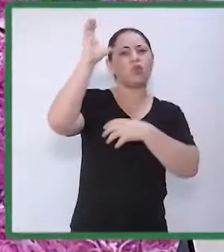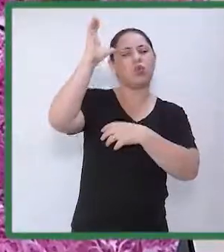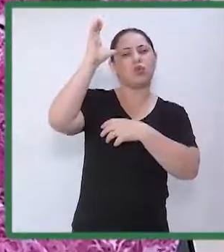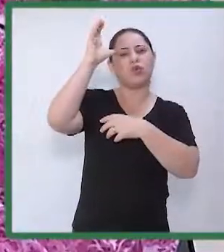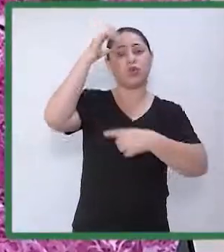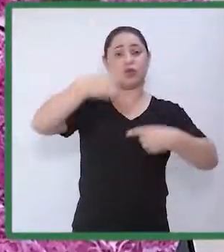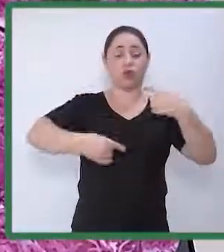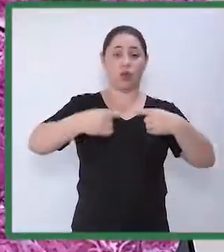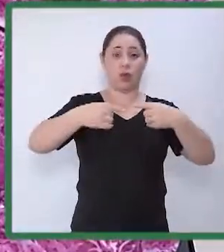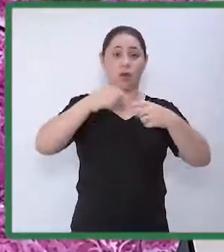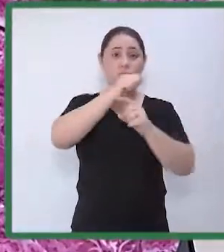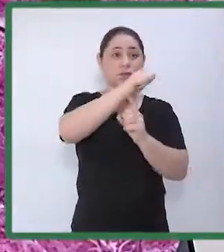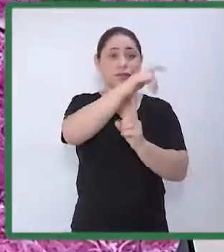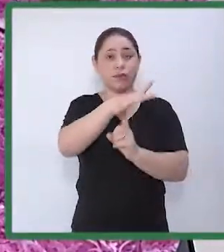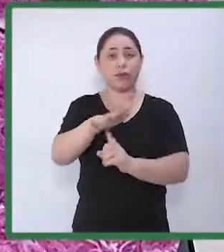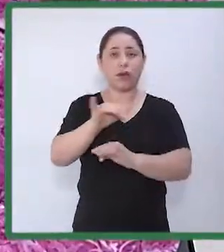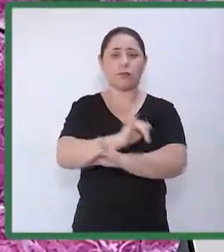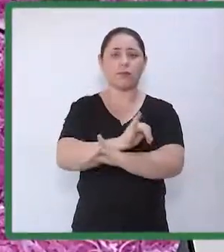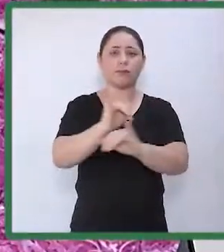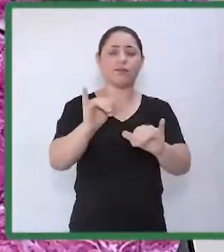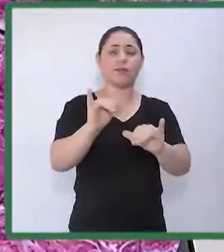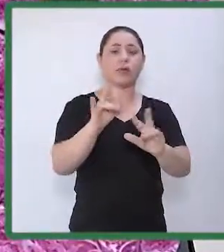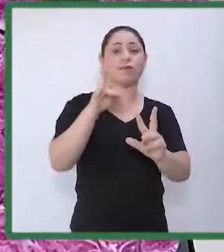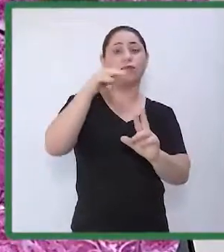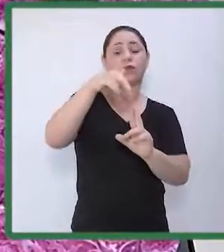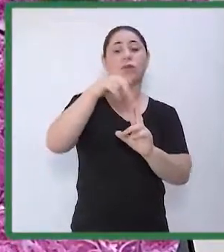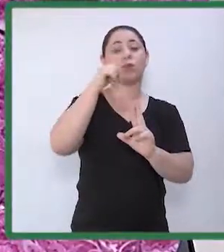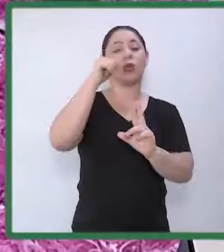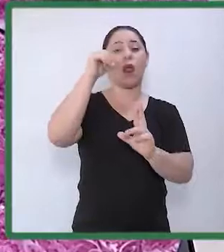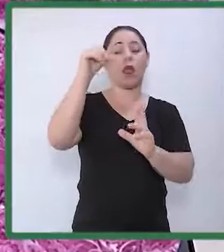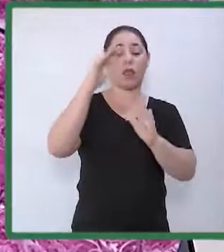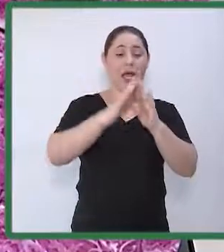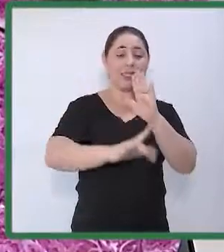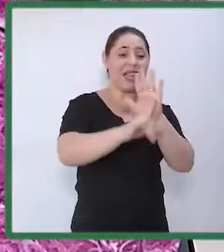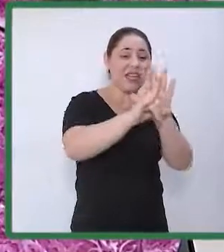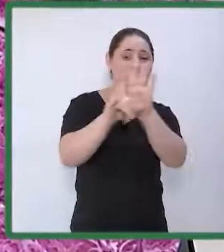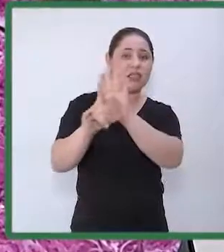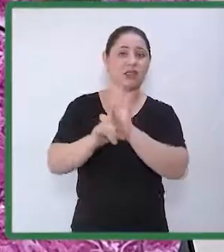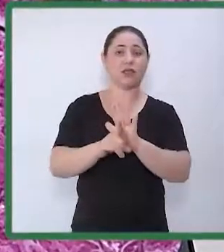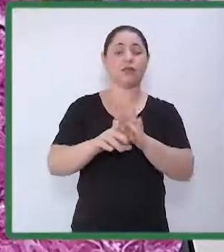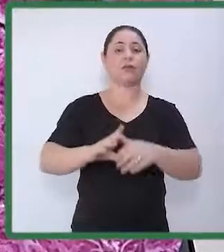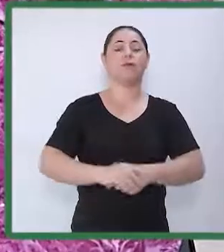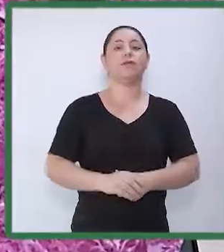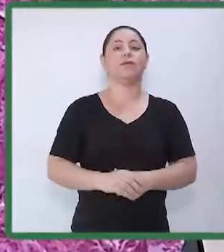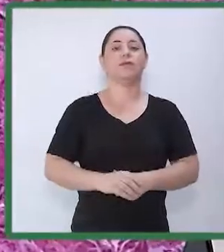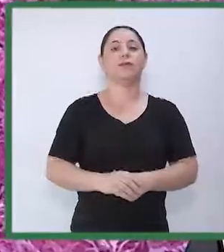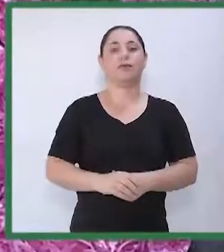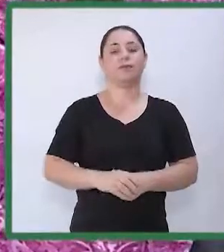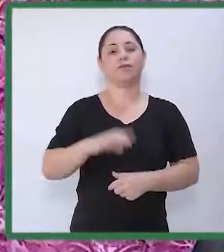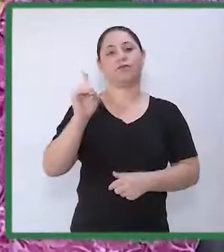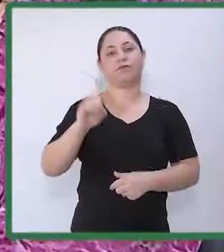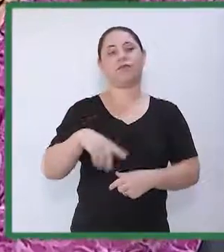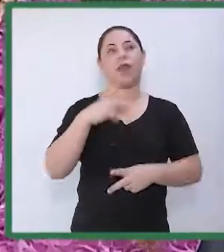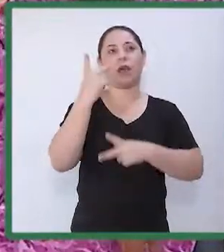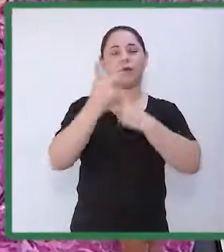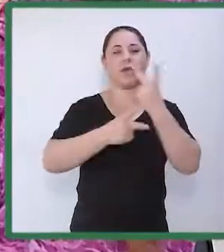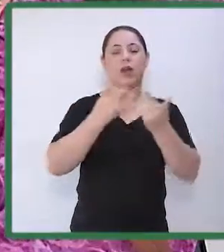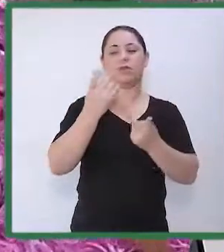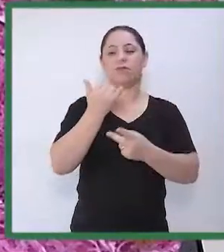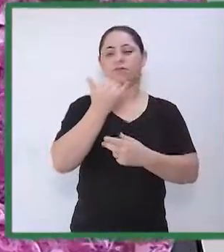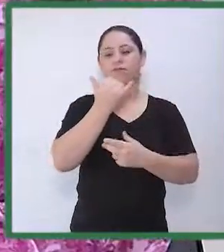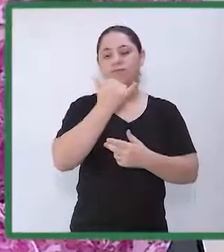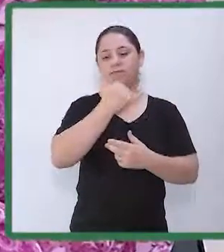fazer e discutir sobre a representatividade da mulher nas casas de leis? Então, eu falo com